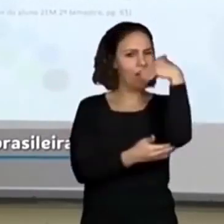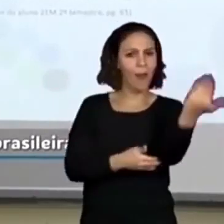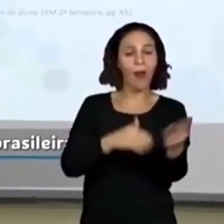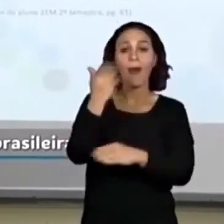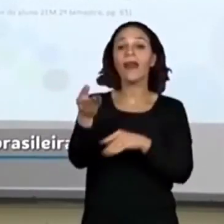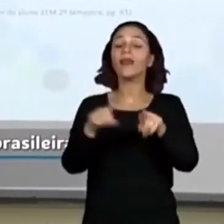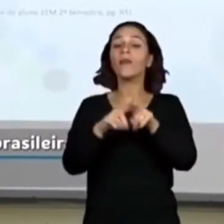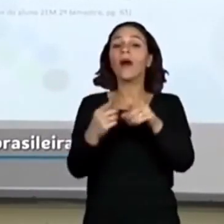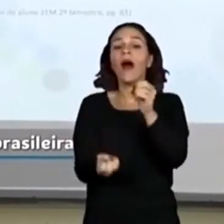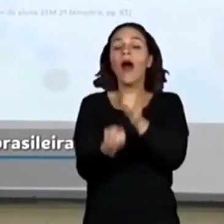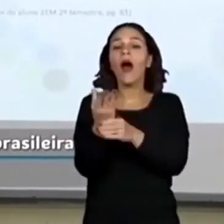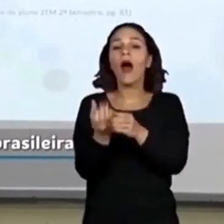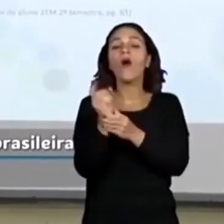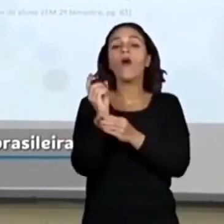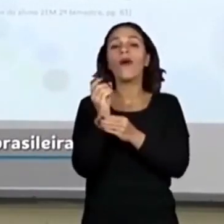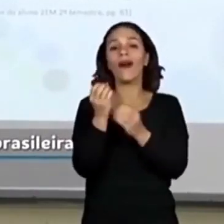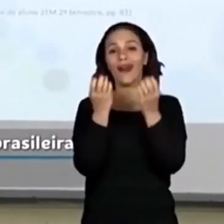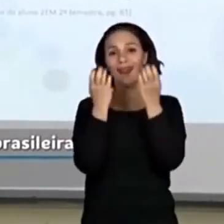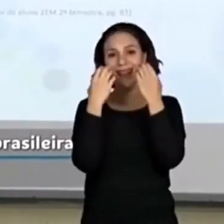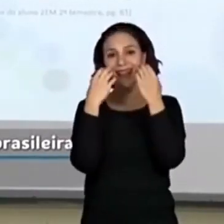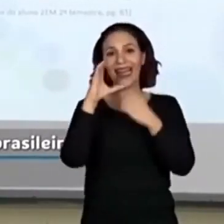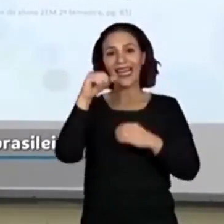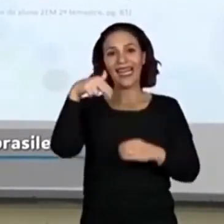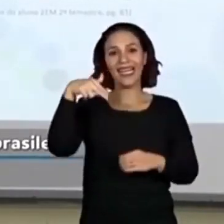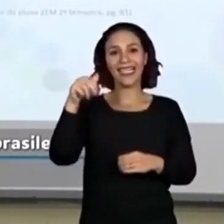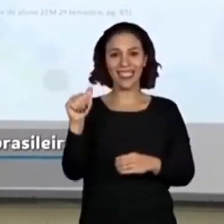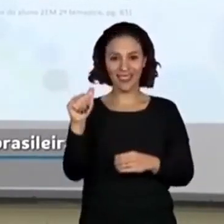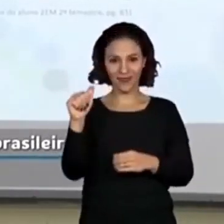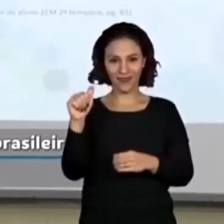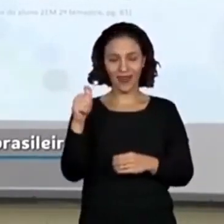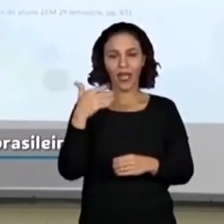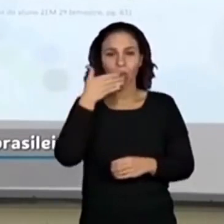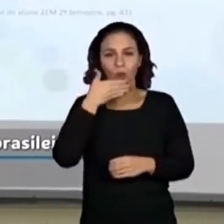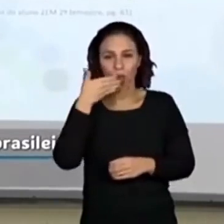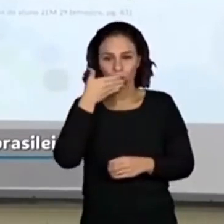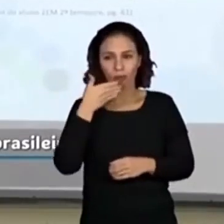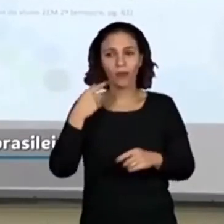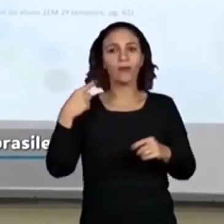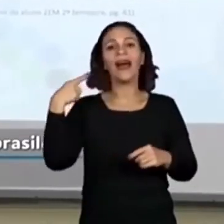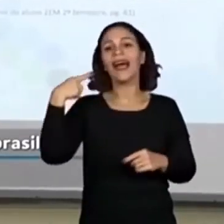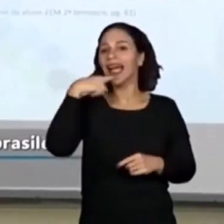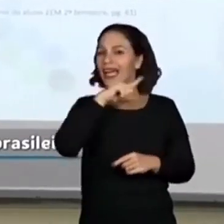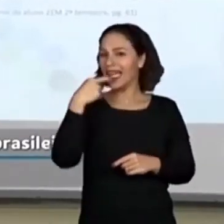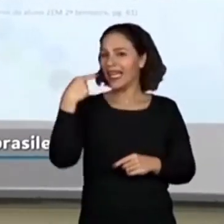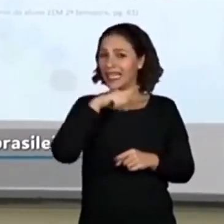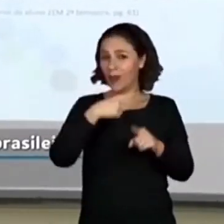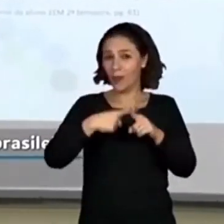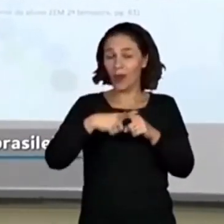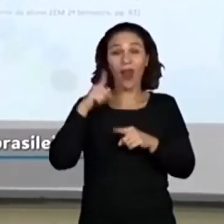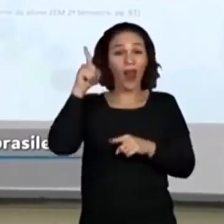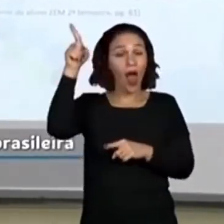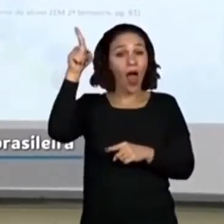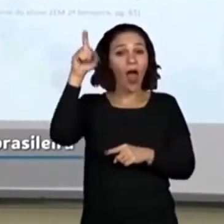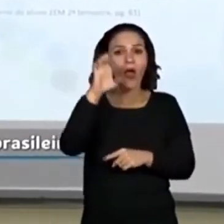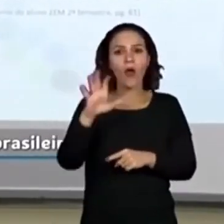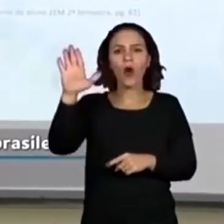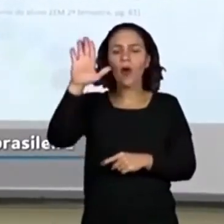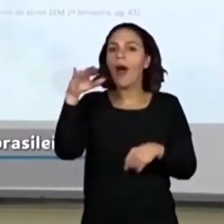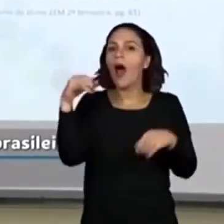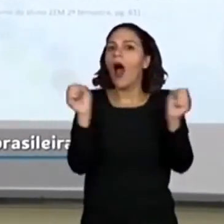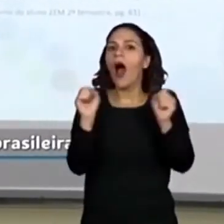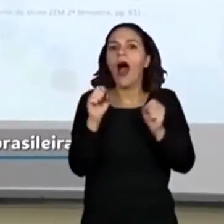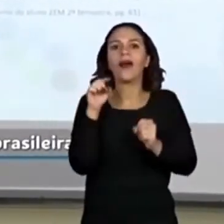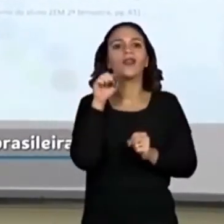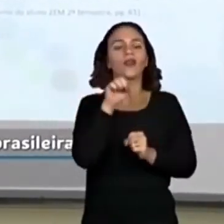era um produto bastante apreciado na Europa da época. Então, os portugueses, percebendo que o nosso país tinha